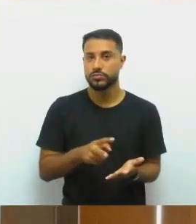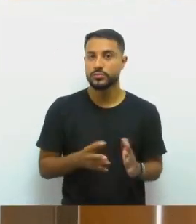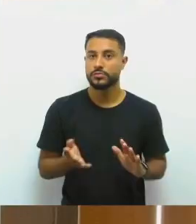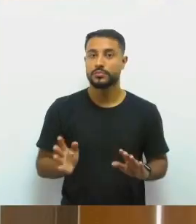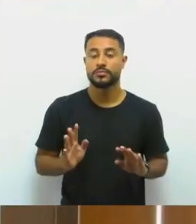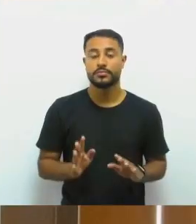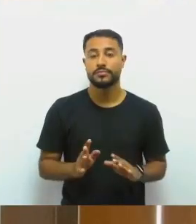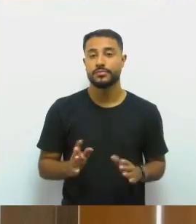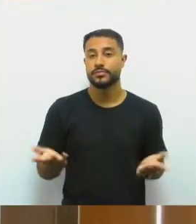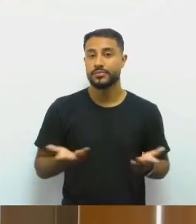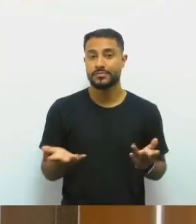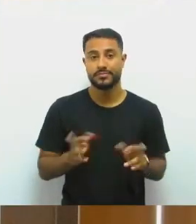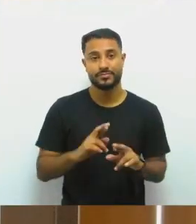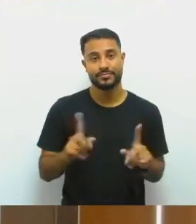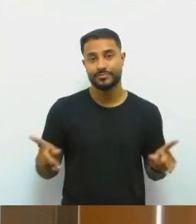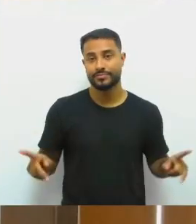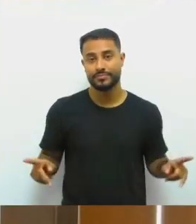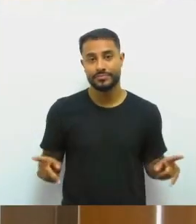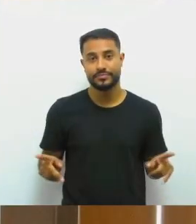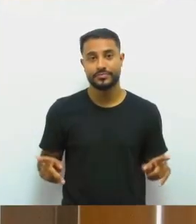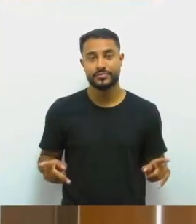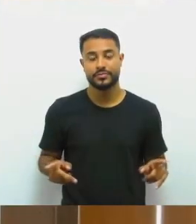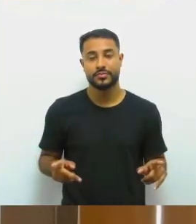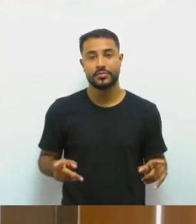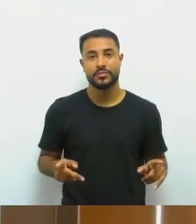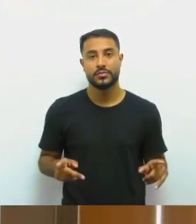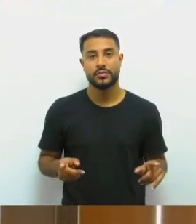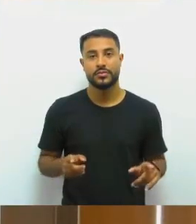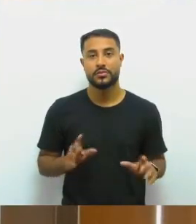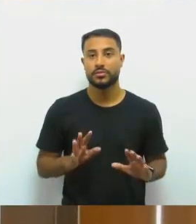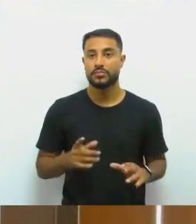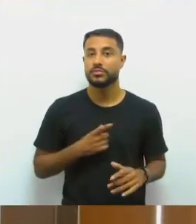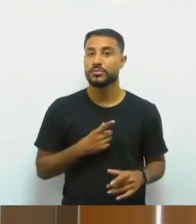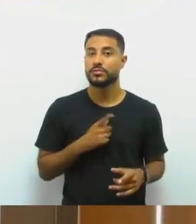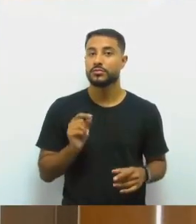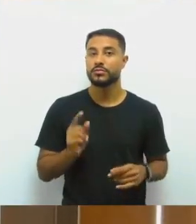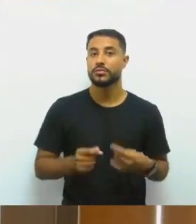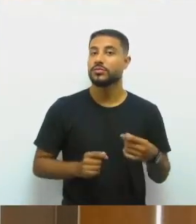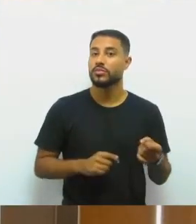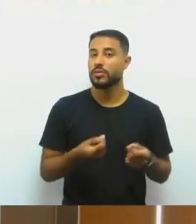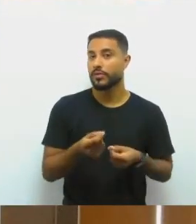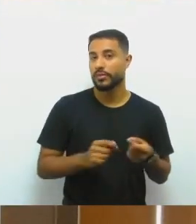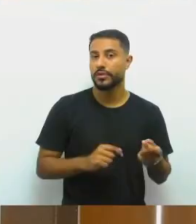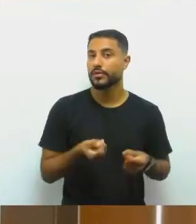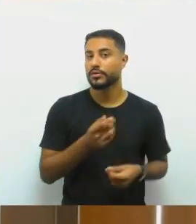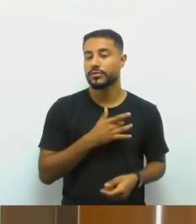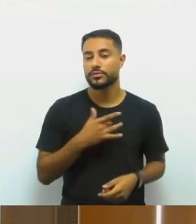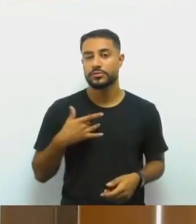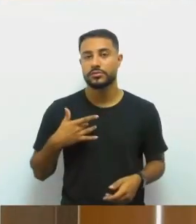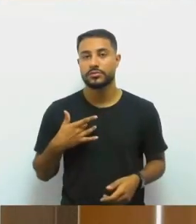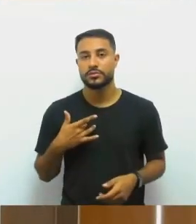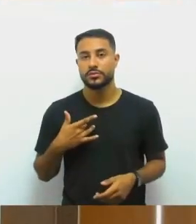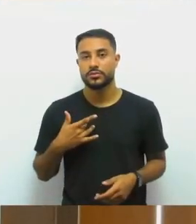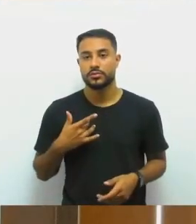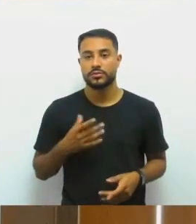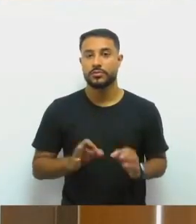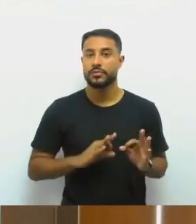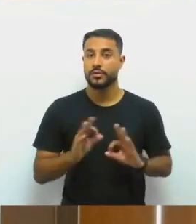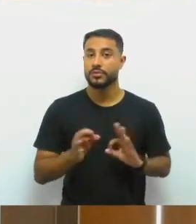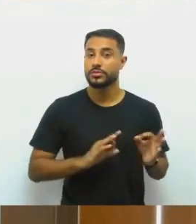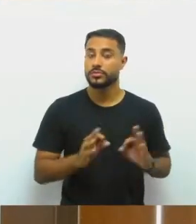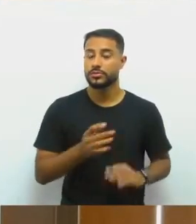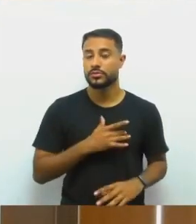acompanhado pela enfermeira, e a partir daí é que vai criando a sua vinculação ali com a ESF